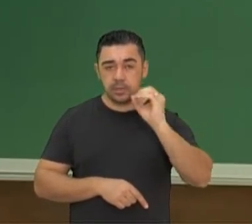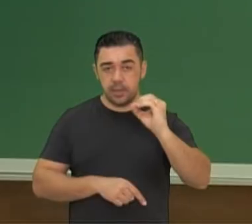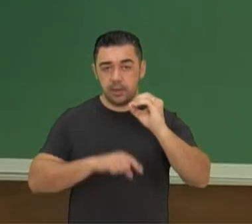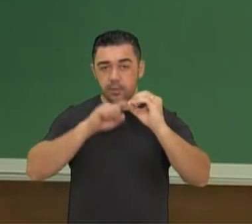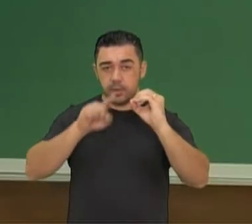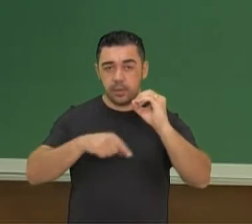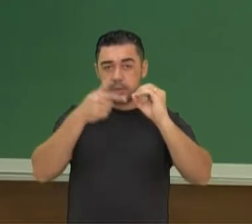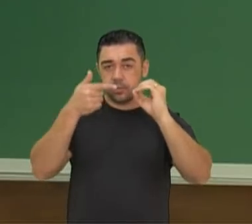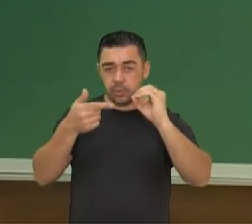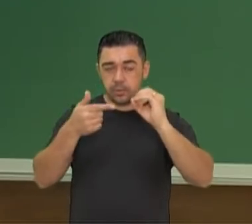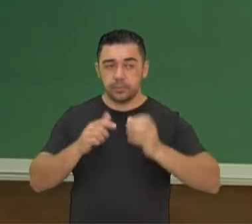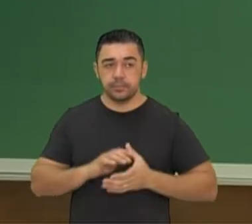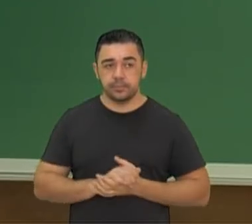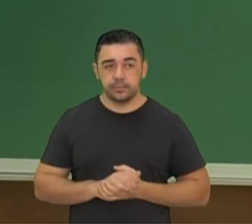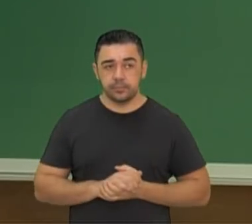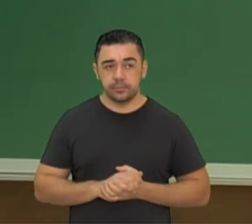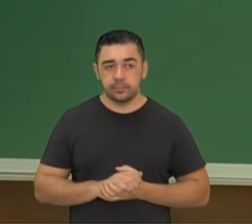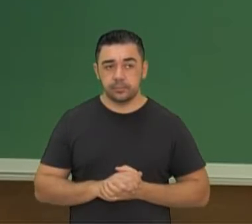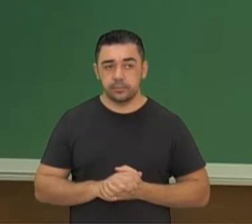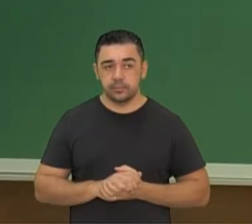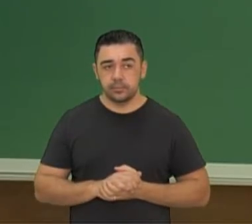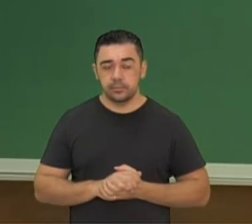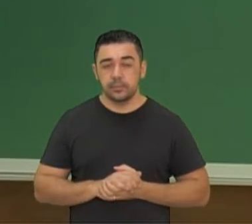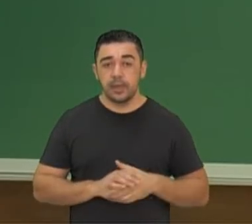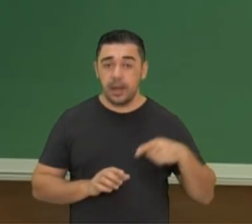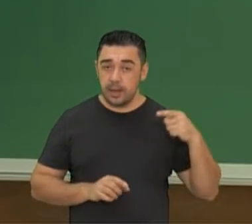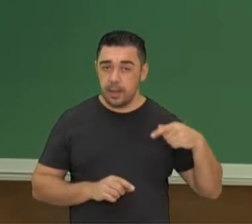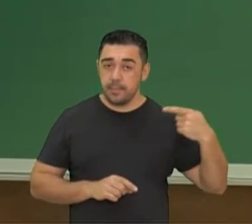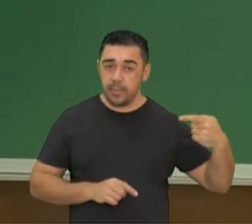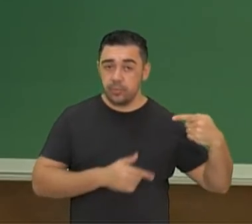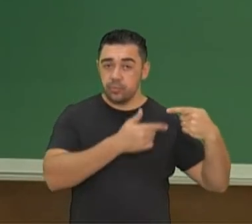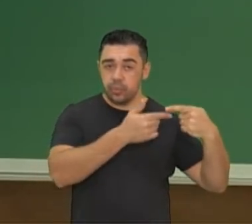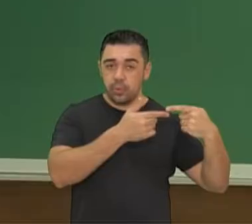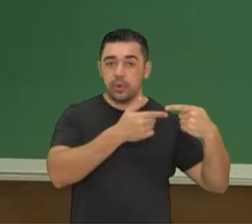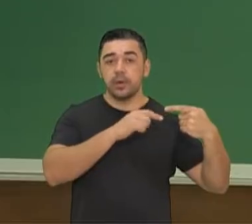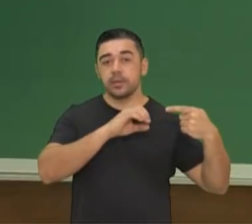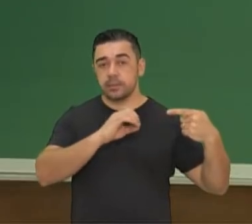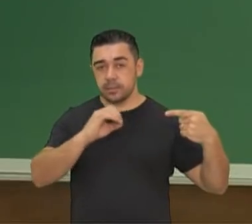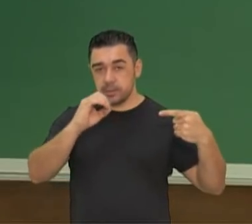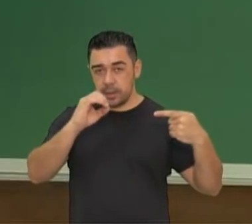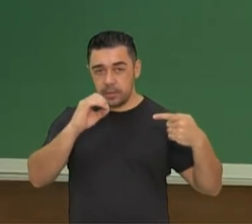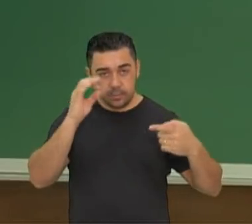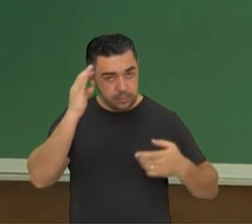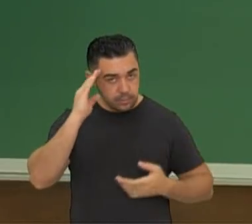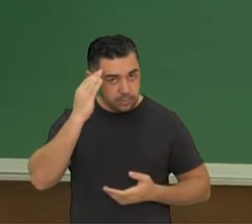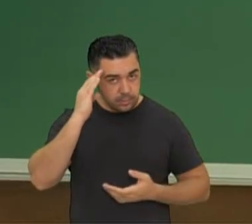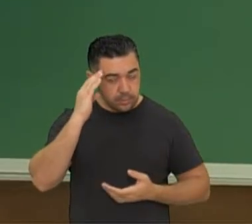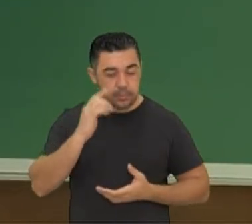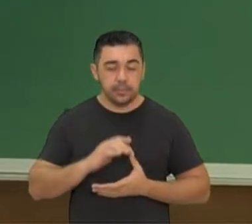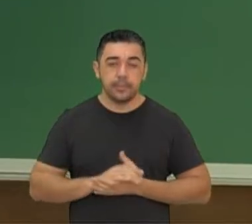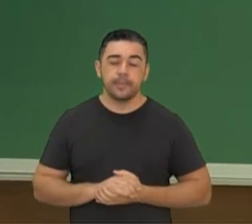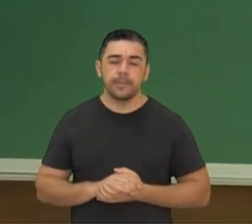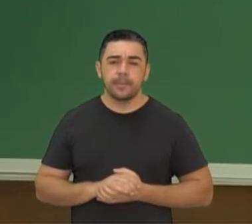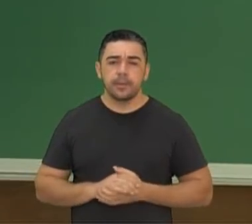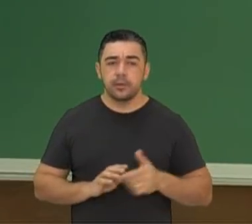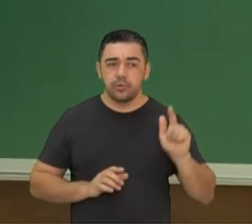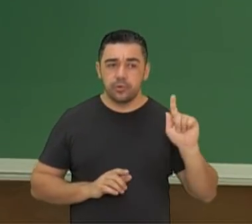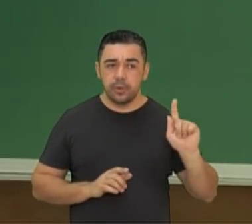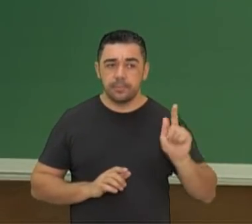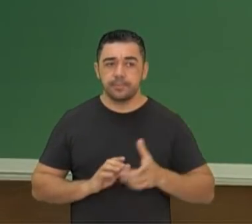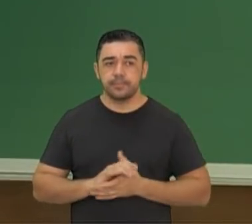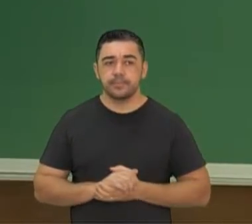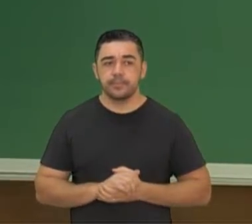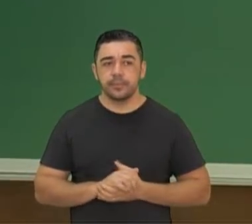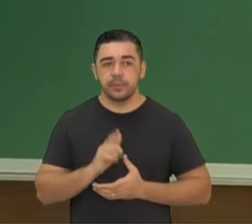fica 0, 2. Aqui é 0, 2, aqui é menos 2 e 0, na letra E, tá? Ponto G.